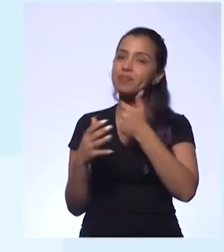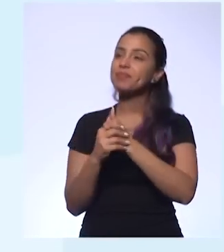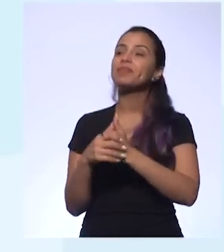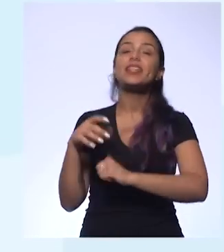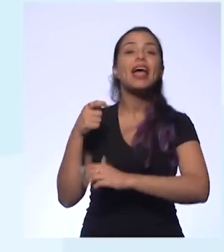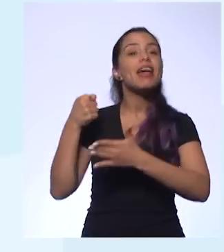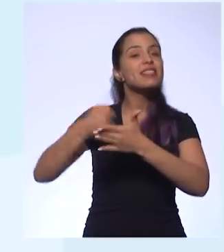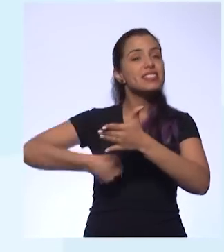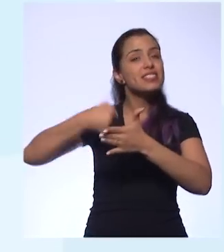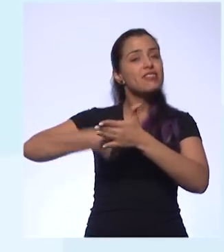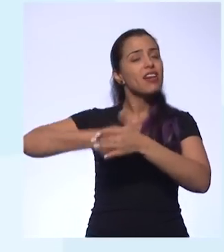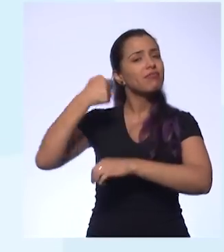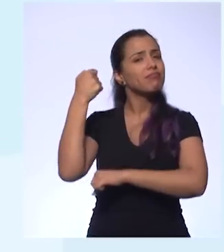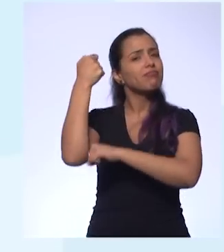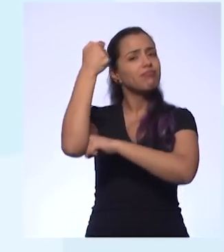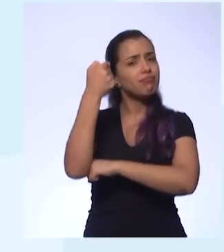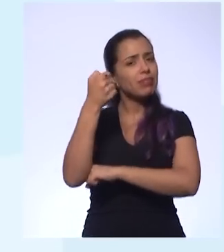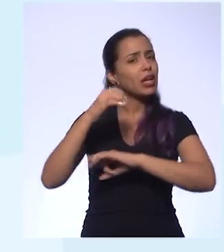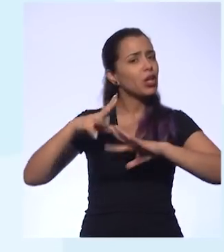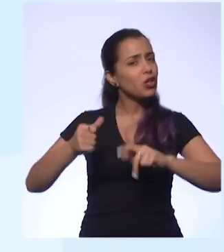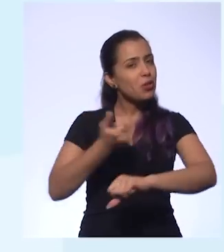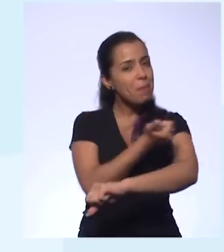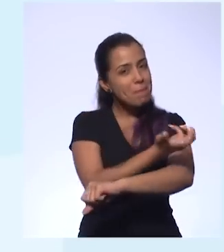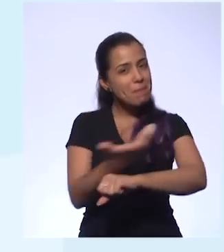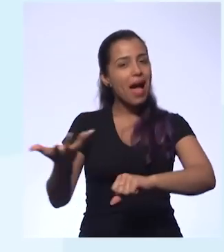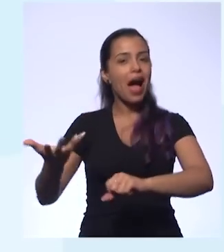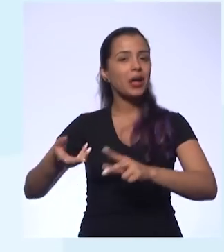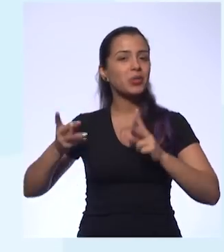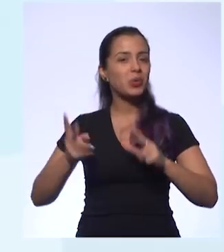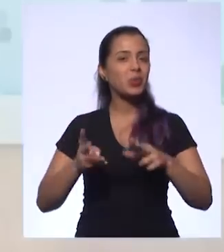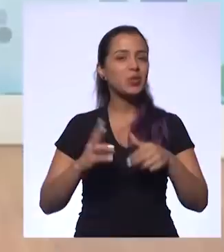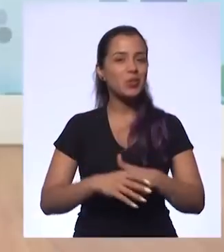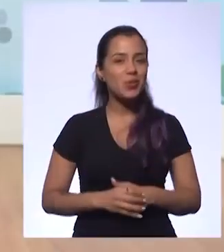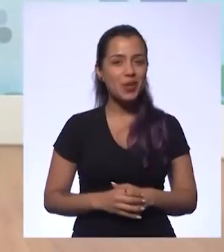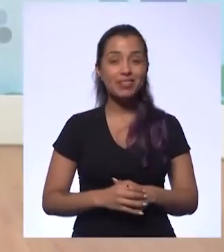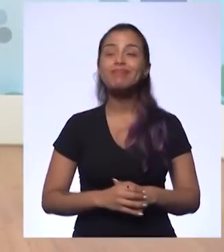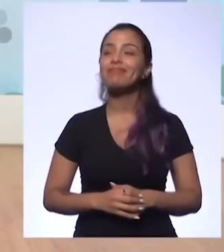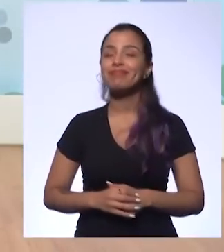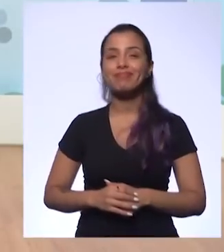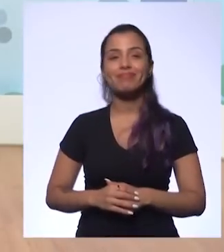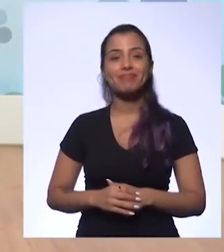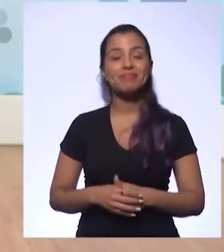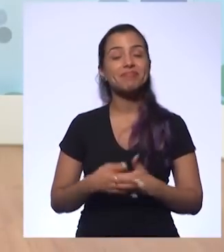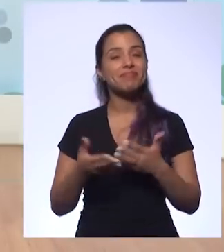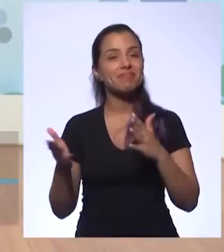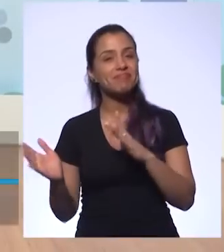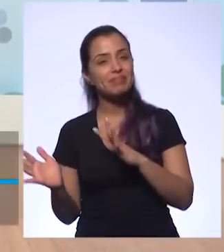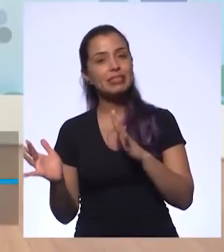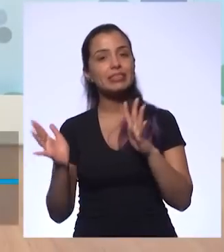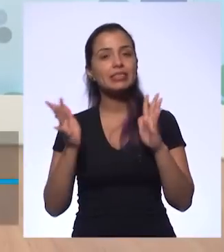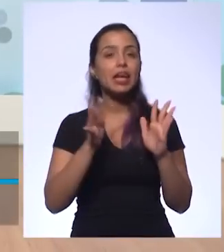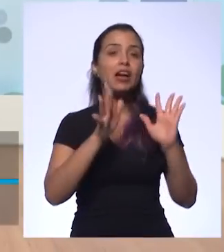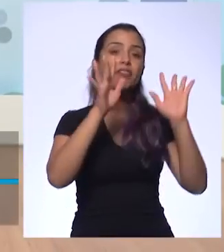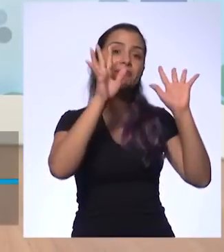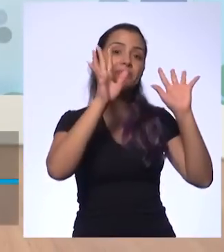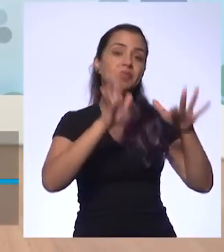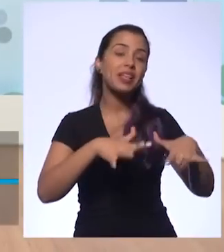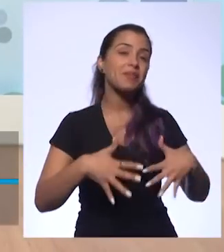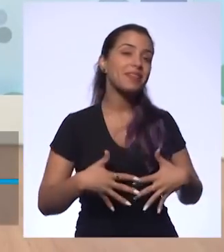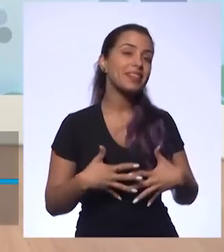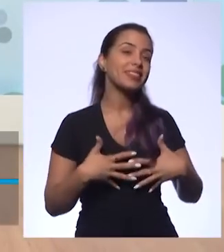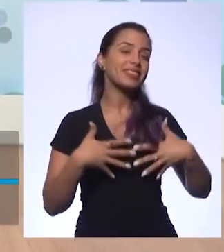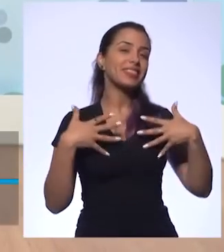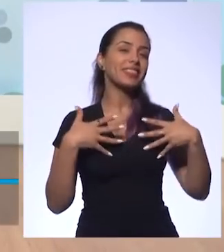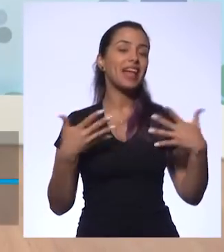continue, mata. A gente tá linkando todos os assuntos aqui, não é? Sim. E aí, galera, pra gente fechar com aquela alegria no coração, voltando